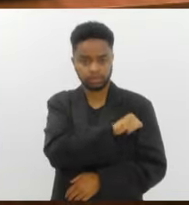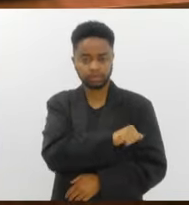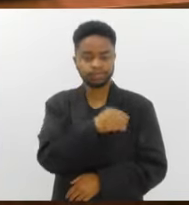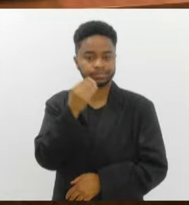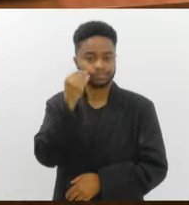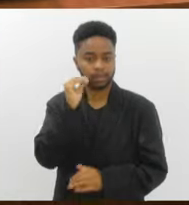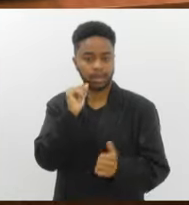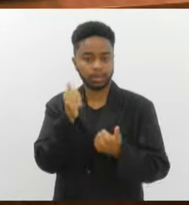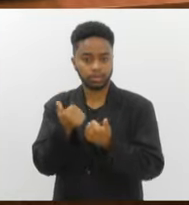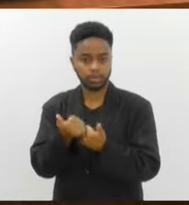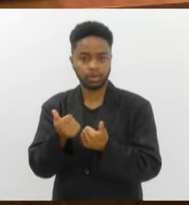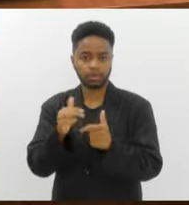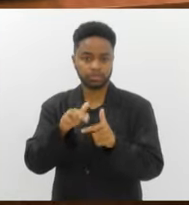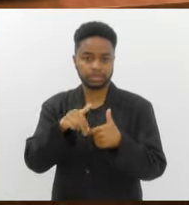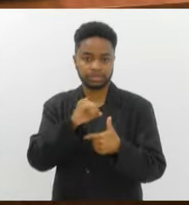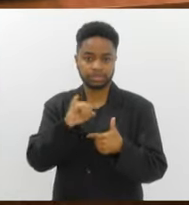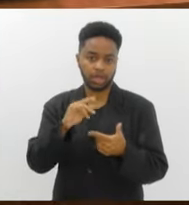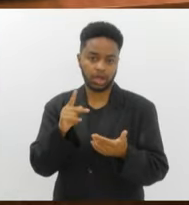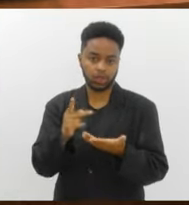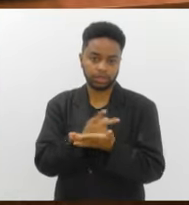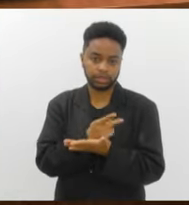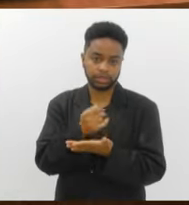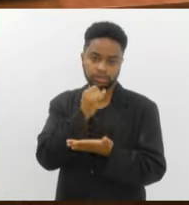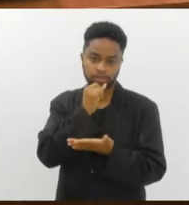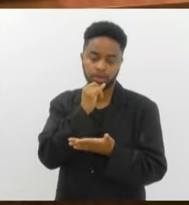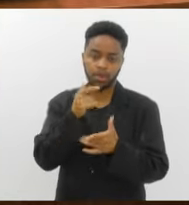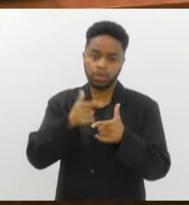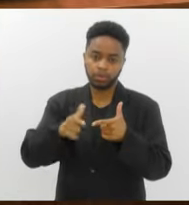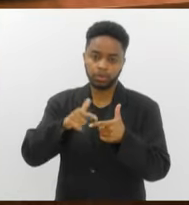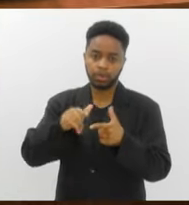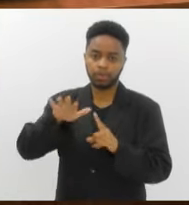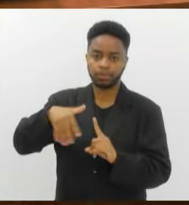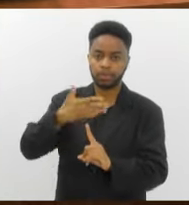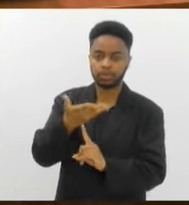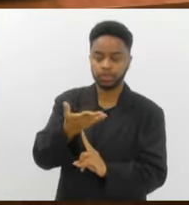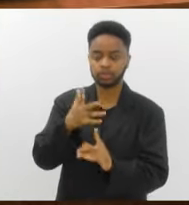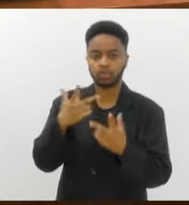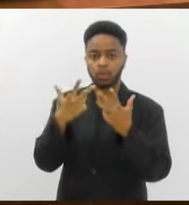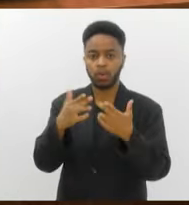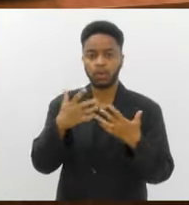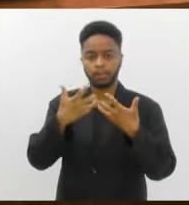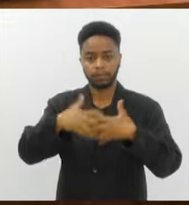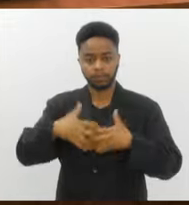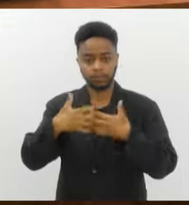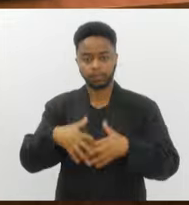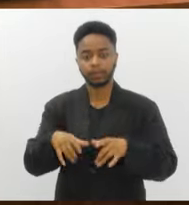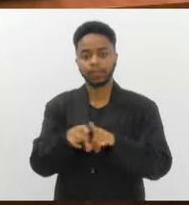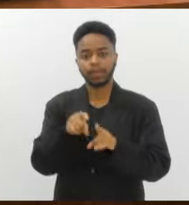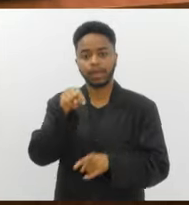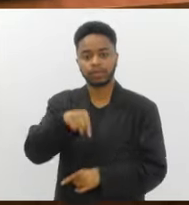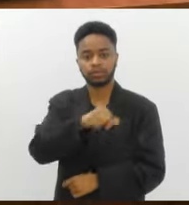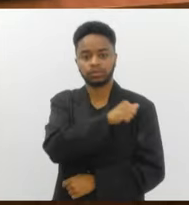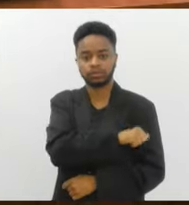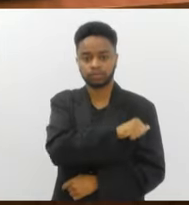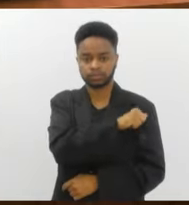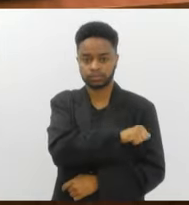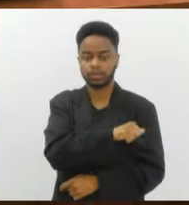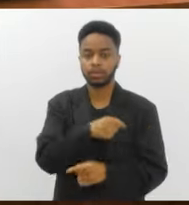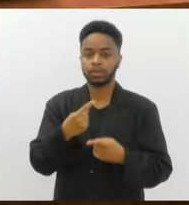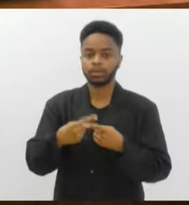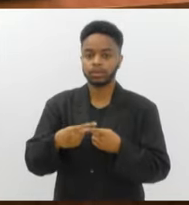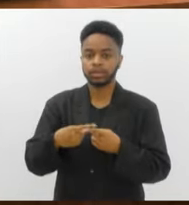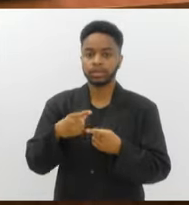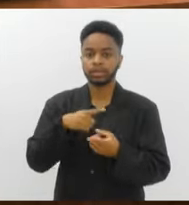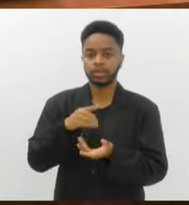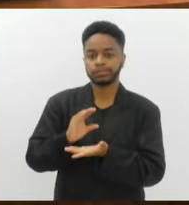apoiá-las por ocasião de tragédias, por exemplo. Foi o caso de Petrópolis, foi o caso, inclusive, da cidade do Rio de Janeiro, onde foram